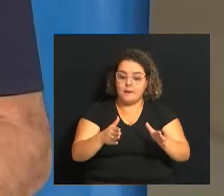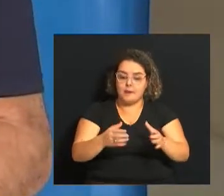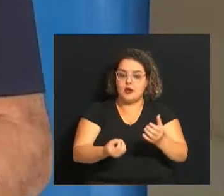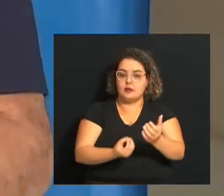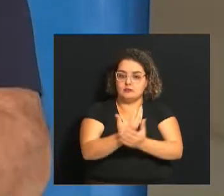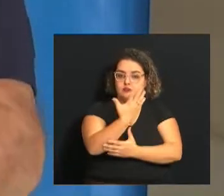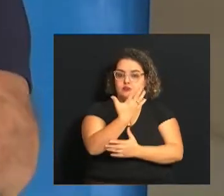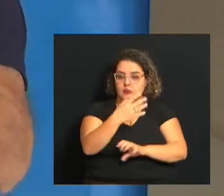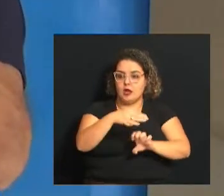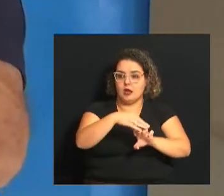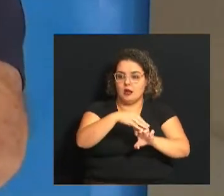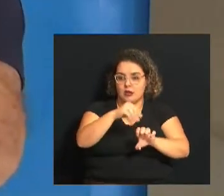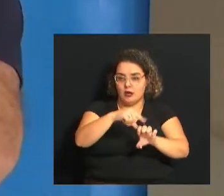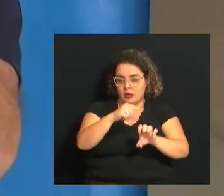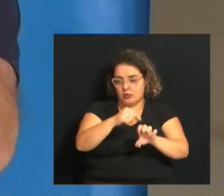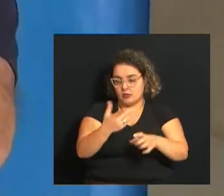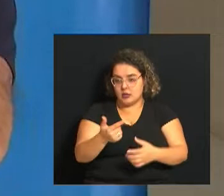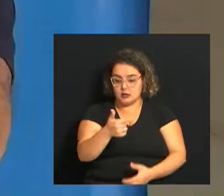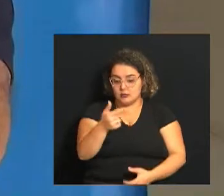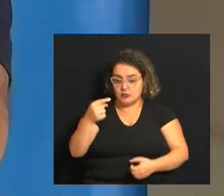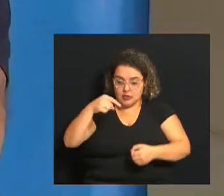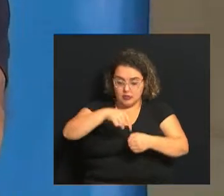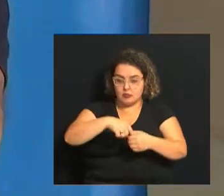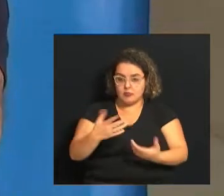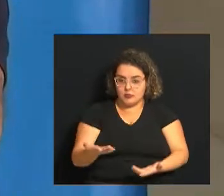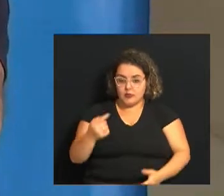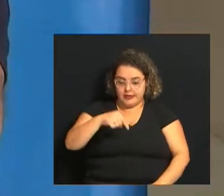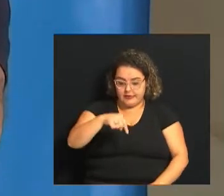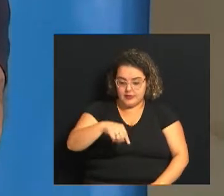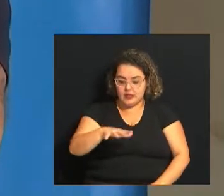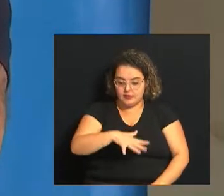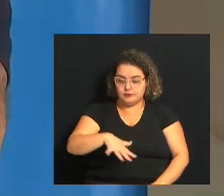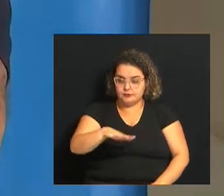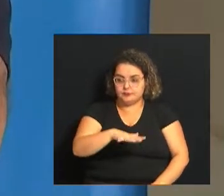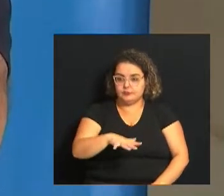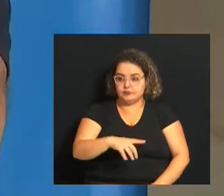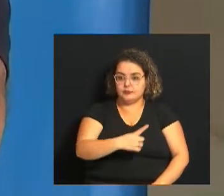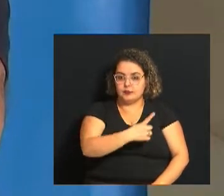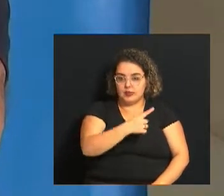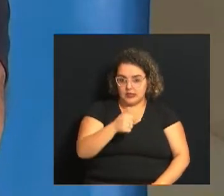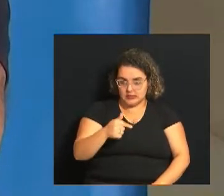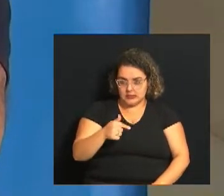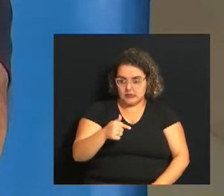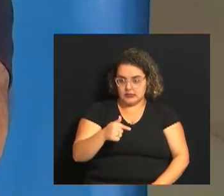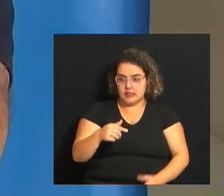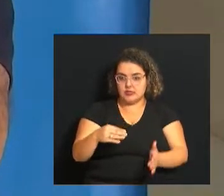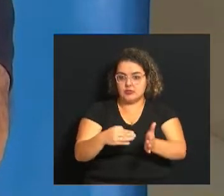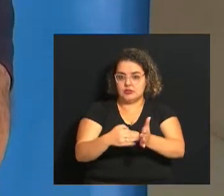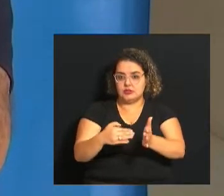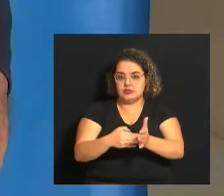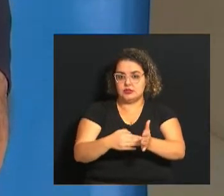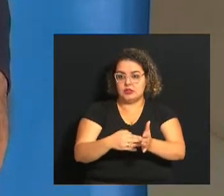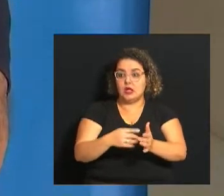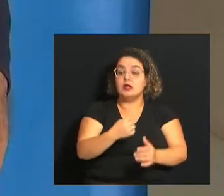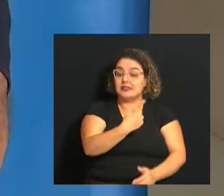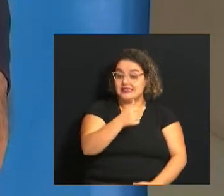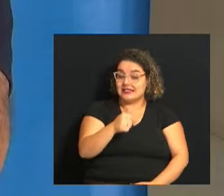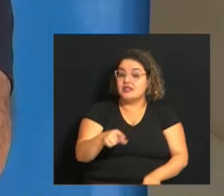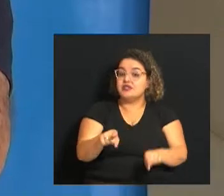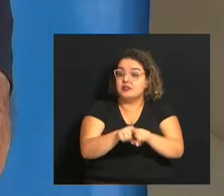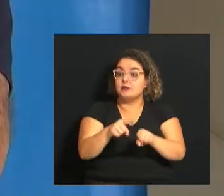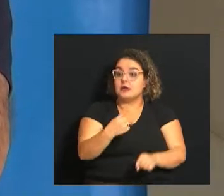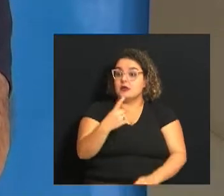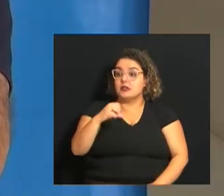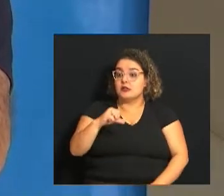de vir aqui no nosso escritório. Então o Sebrae Móvel vai estar lá 17 e 19. Né? Lá no Agiliza